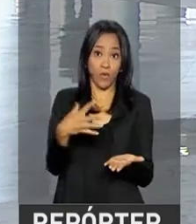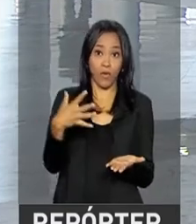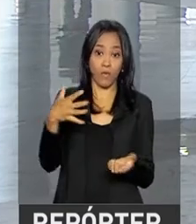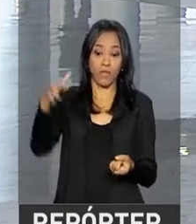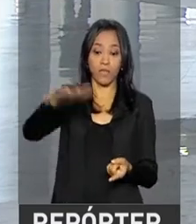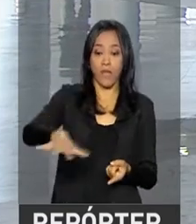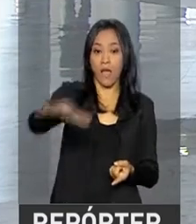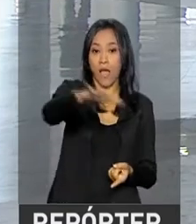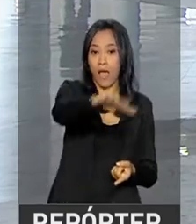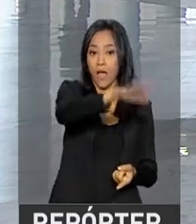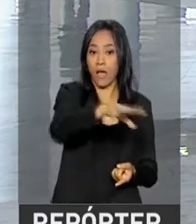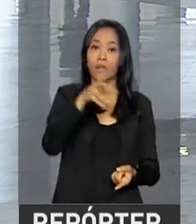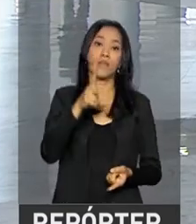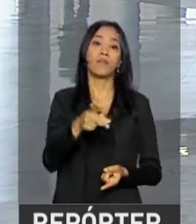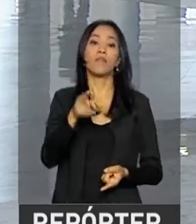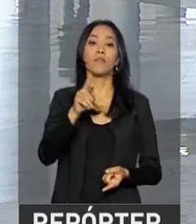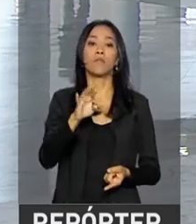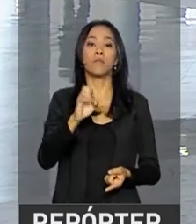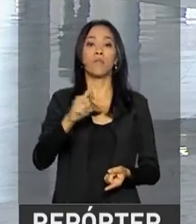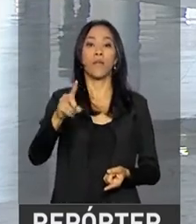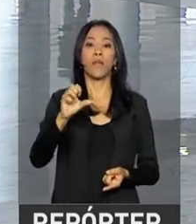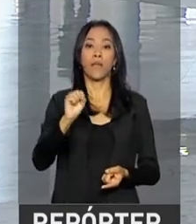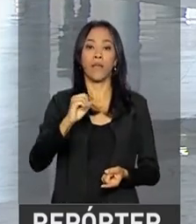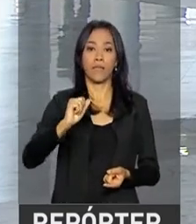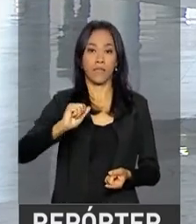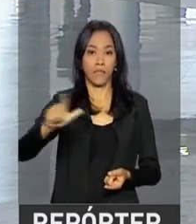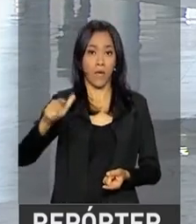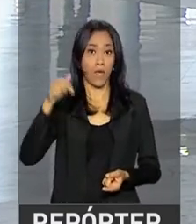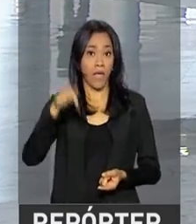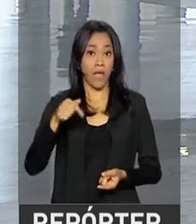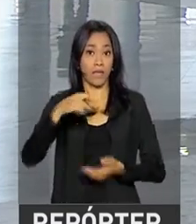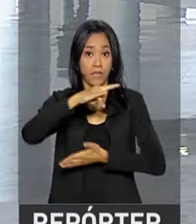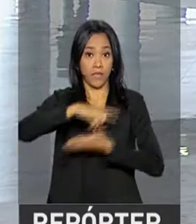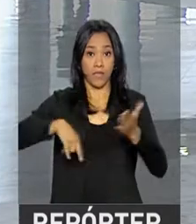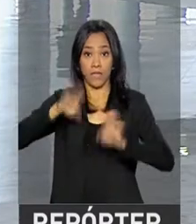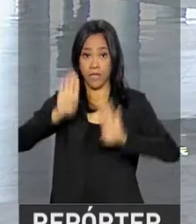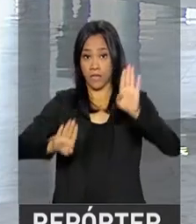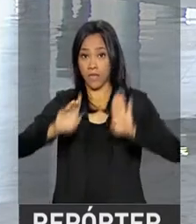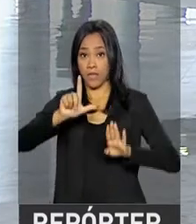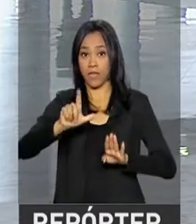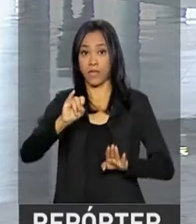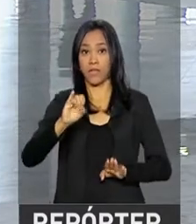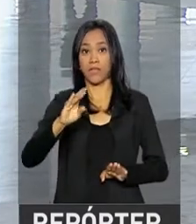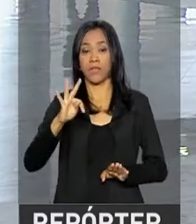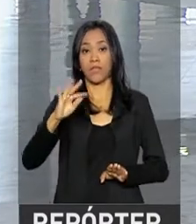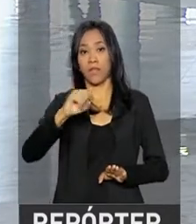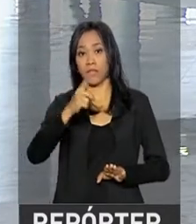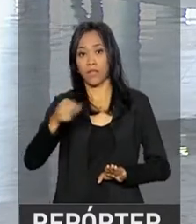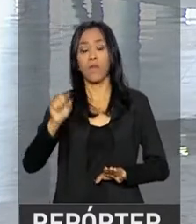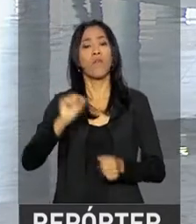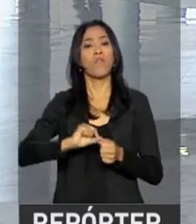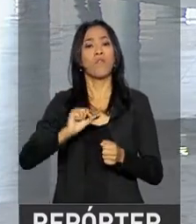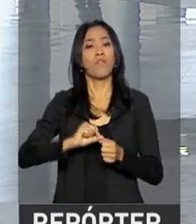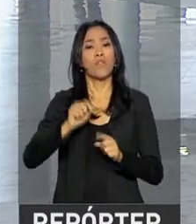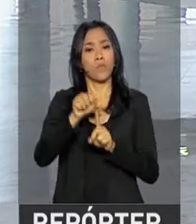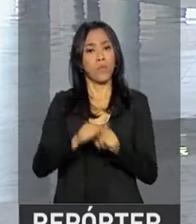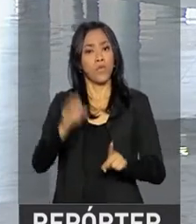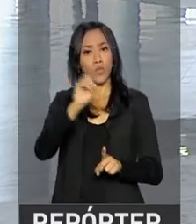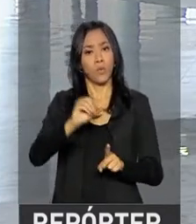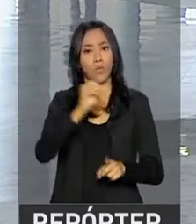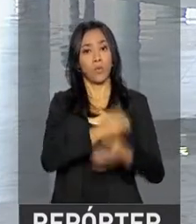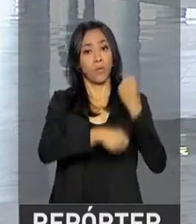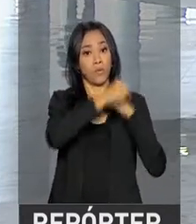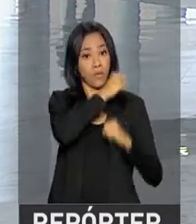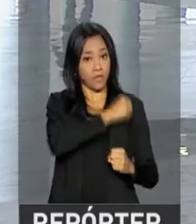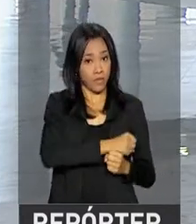da segunda e terceira rodada. Essas licitações foram realizadas em outubro do ano passado e marcaram a retomada do